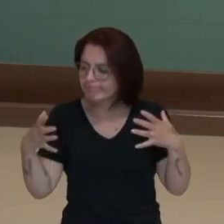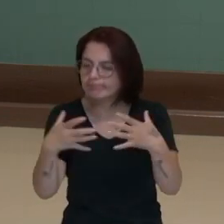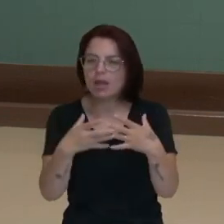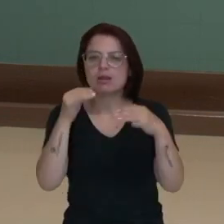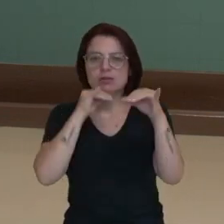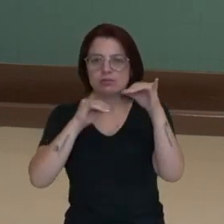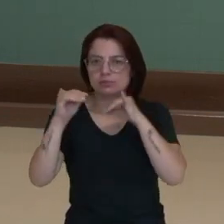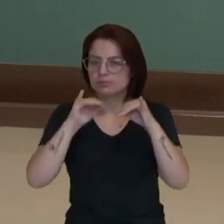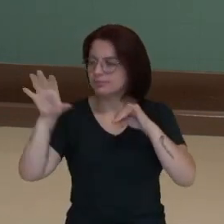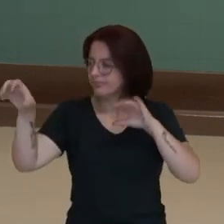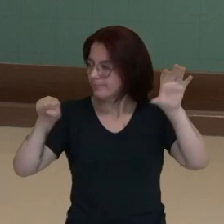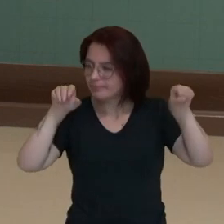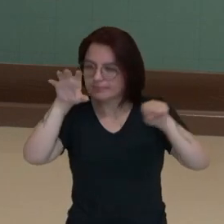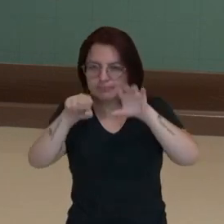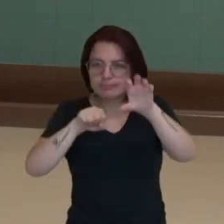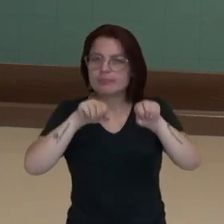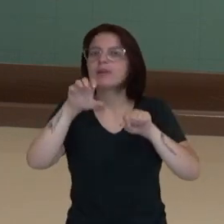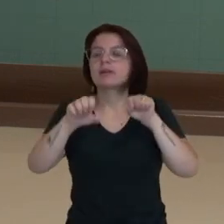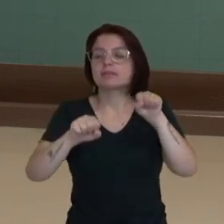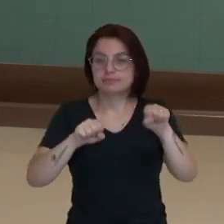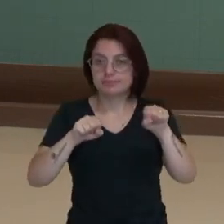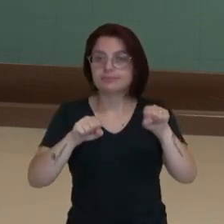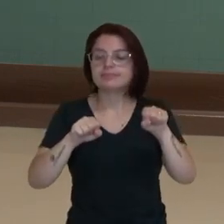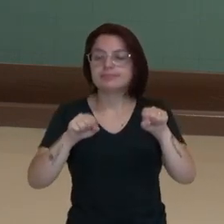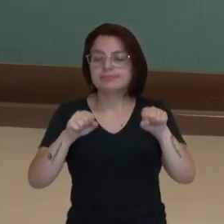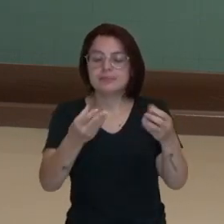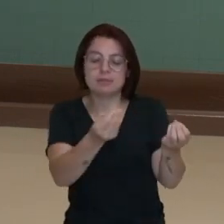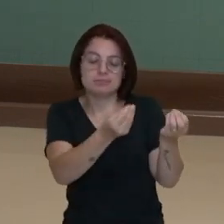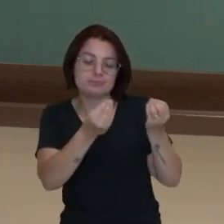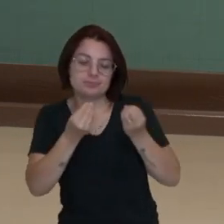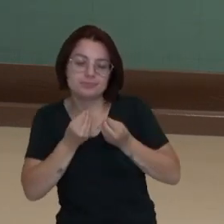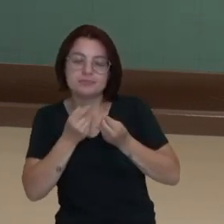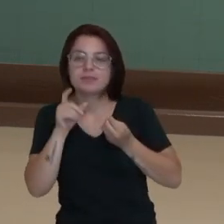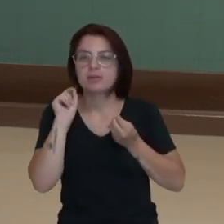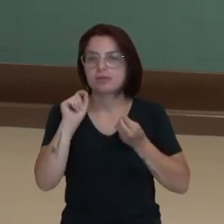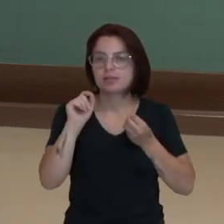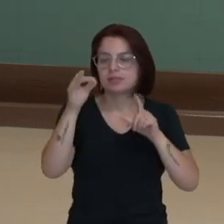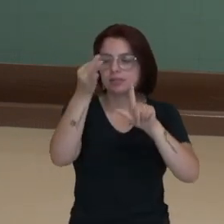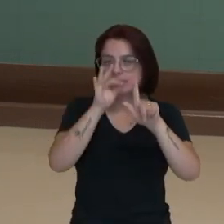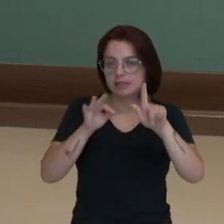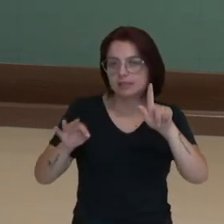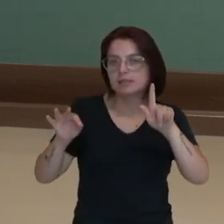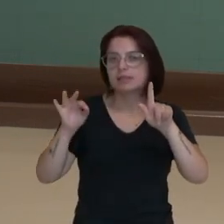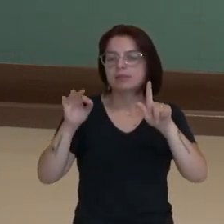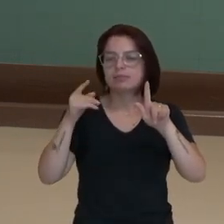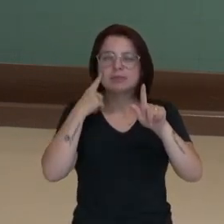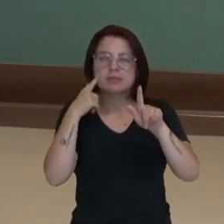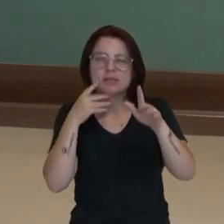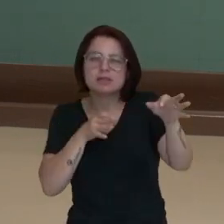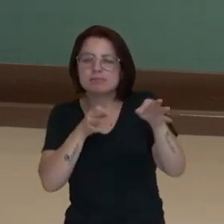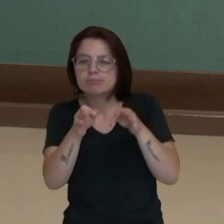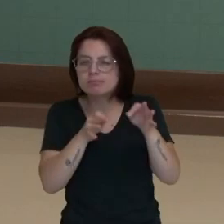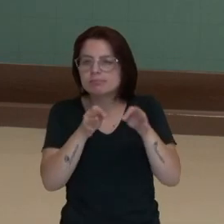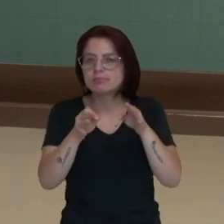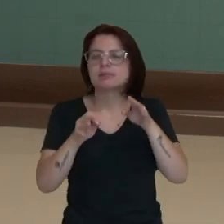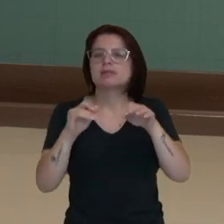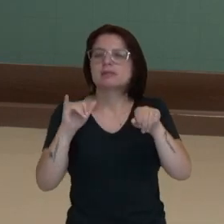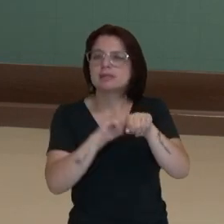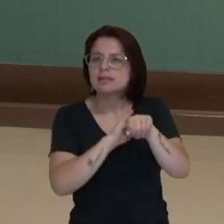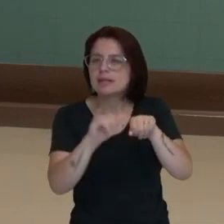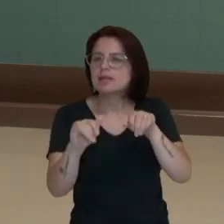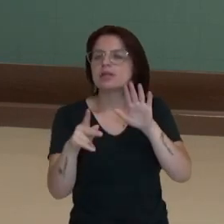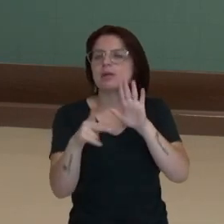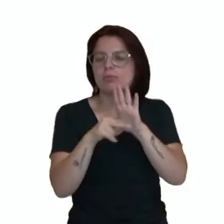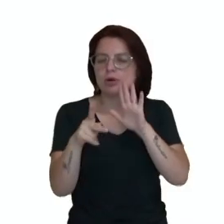coletadas com diferentes ferramentas e que servem de subsídio para gestores públicos pensarem em estratégias de educação,